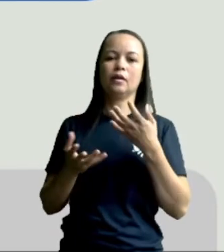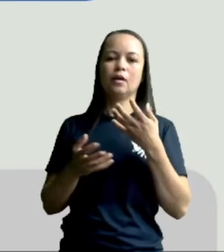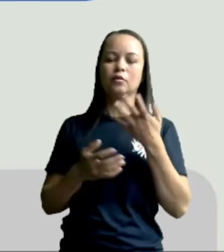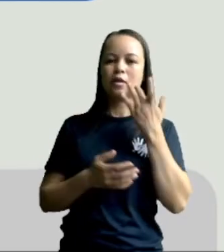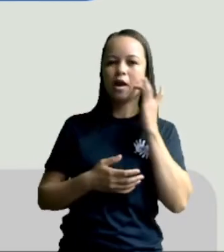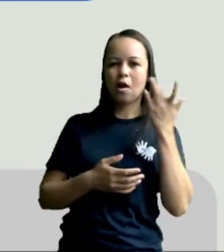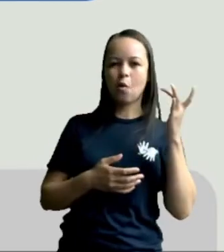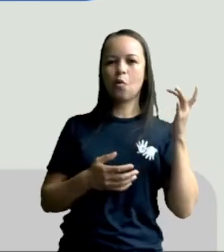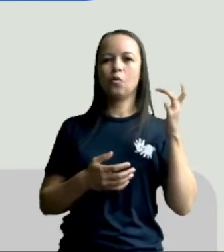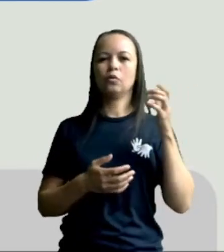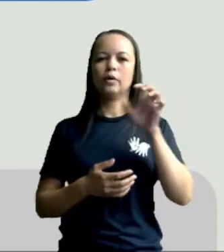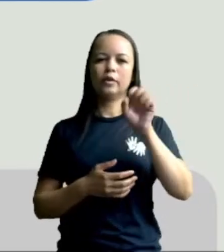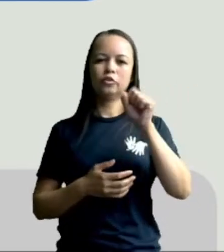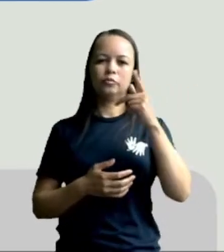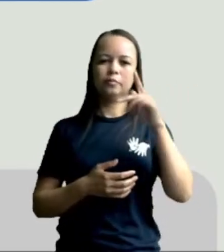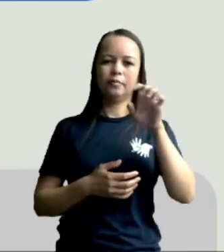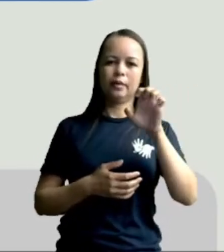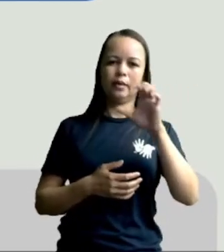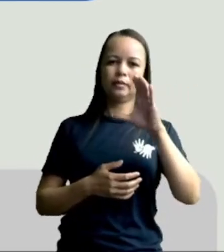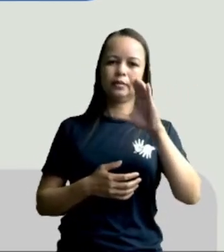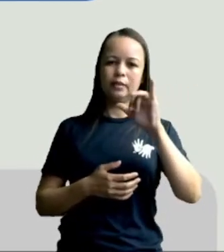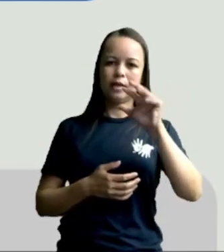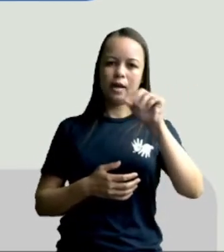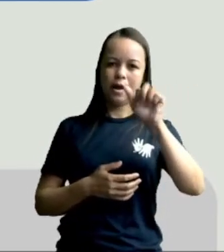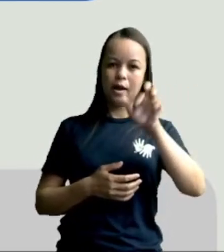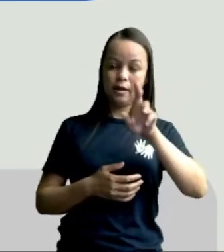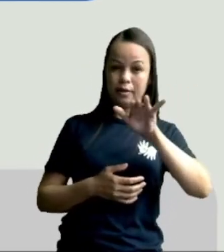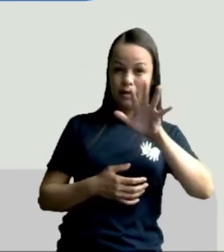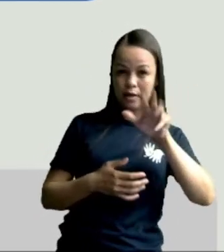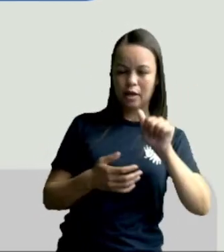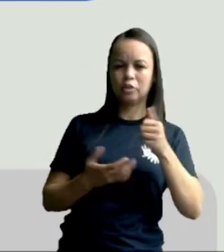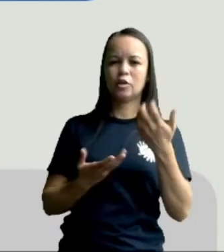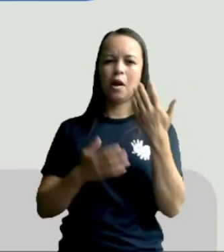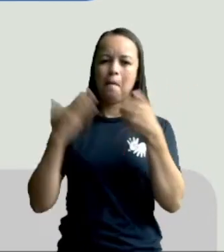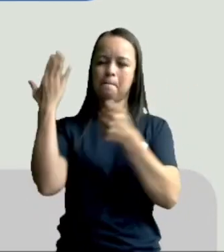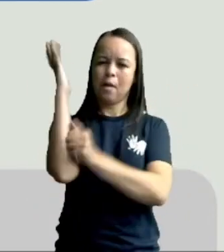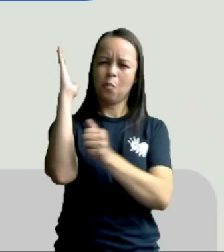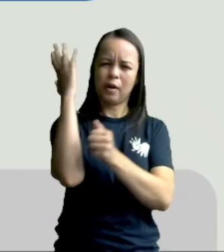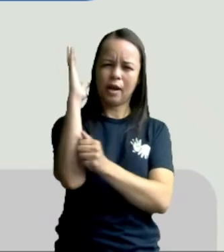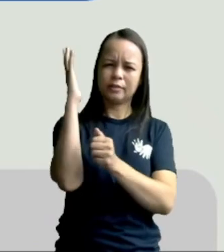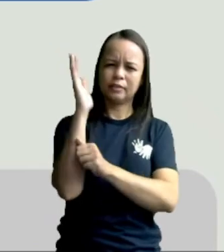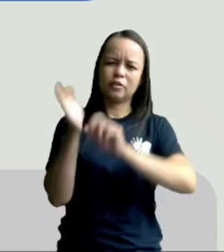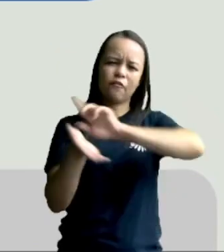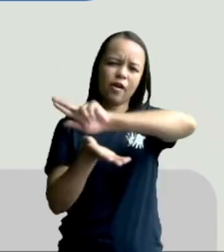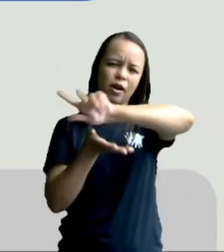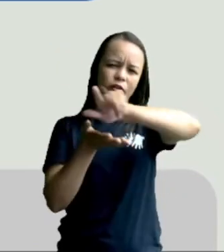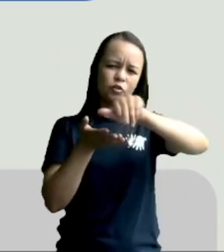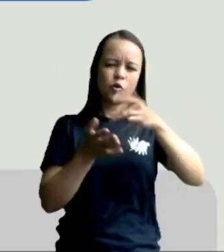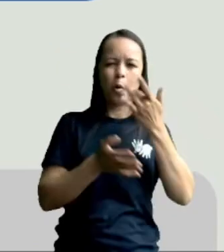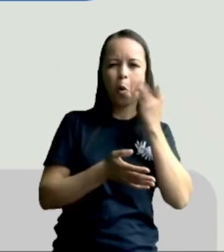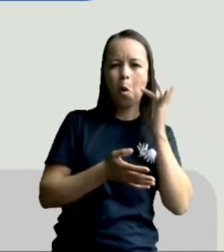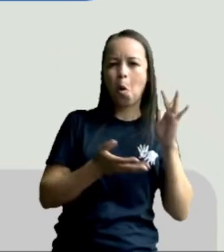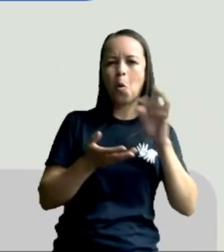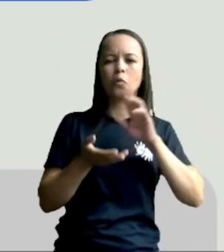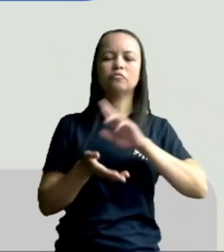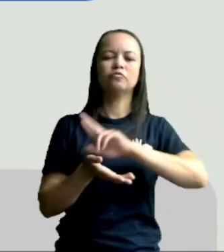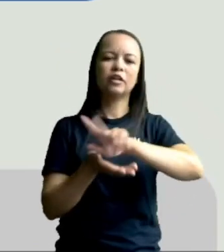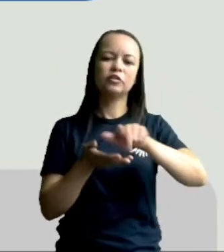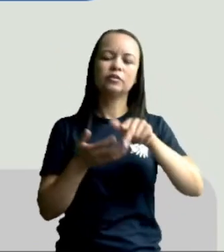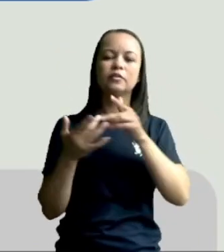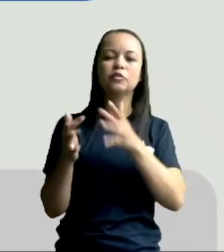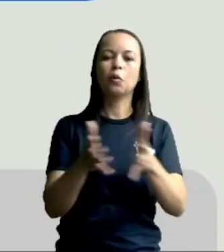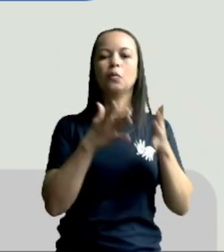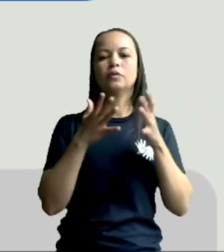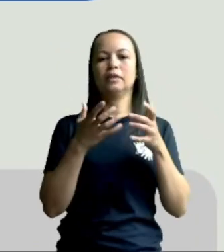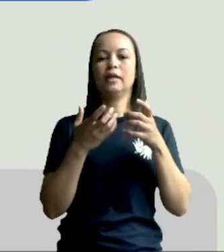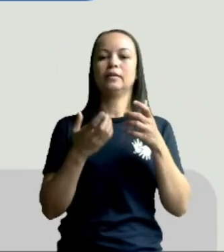ouros e especiarias, cravo, pimenta, canela, pau-brasil, etc., várias outras coisas, né? E até converter pessoas para